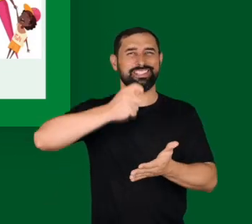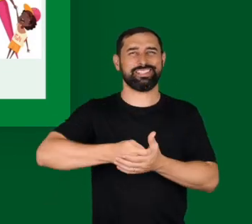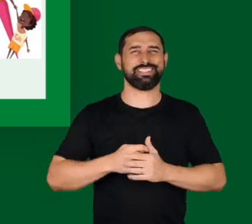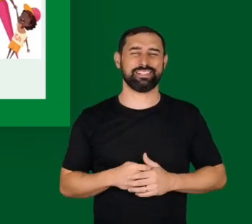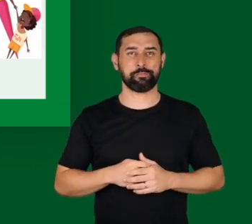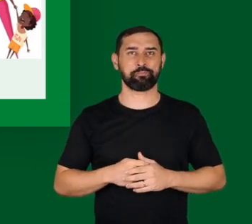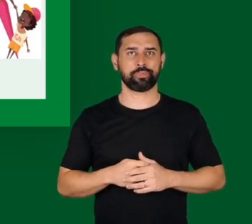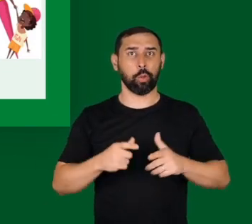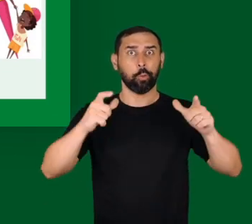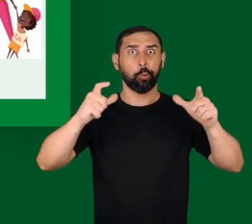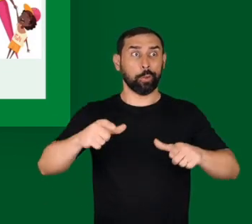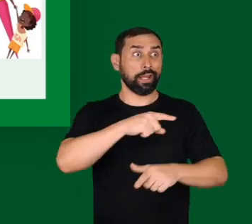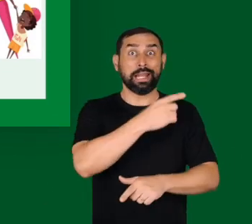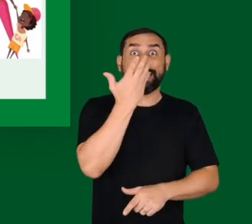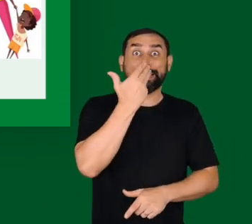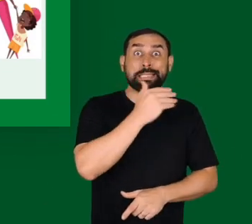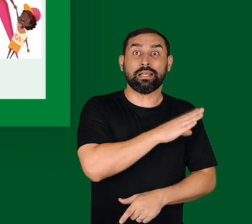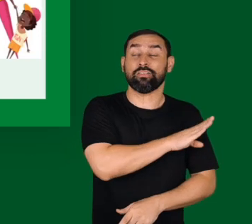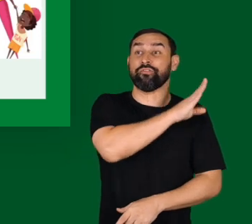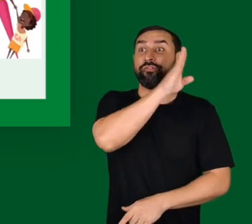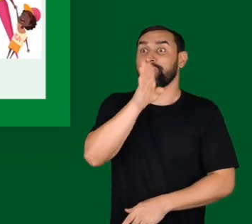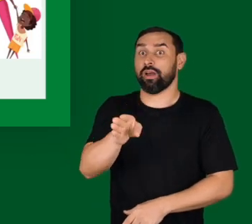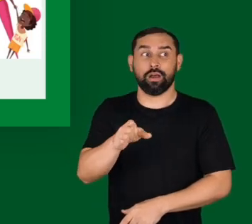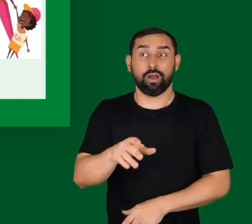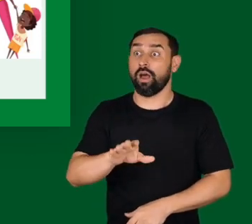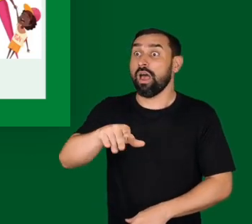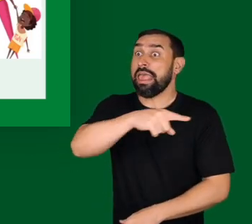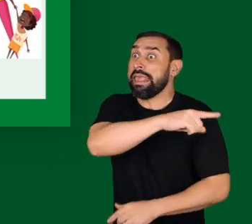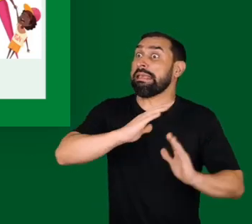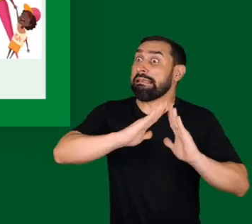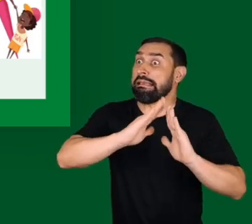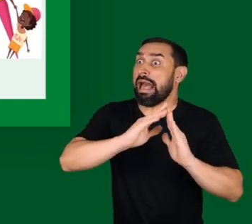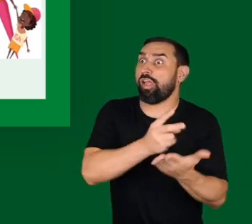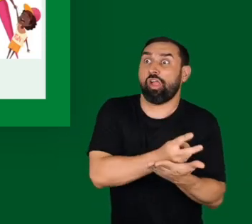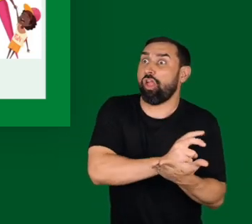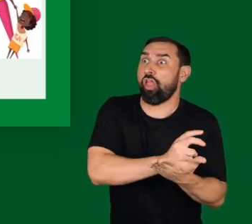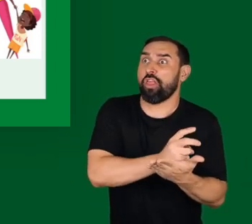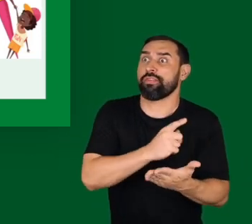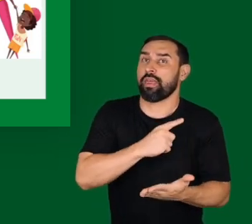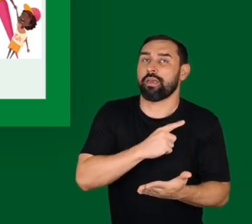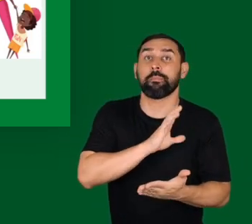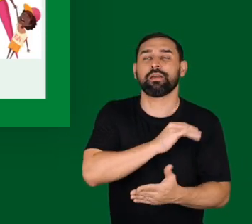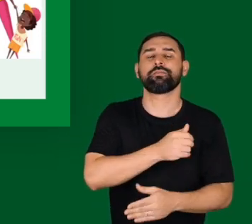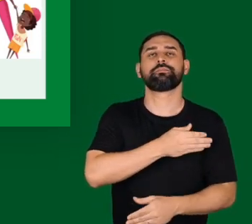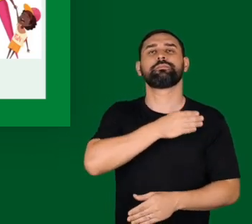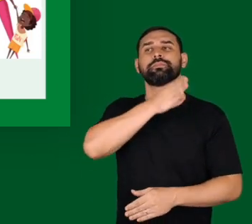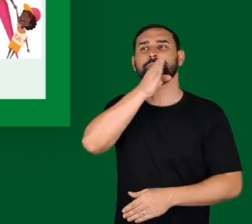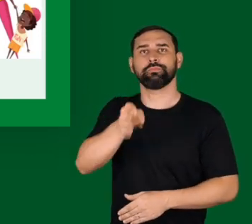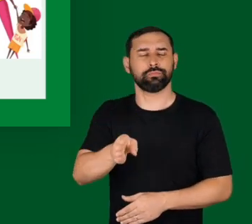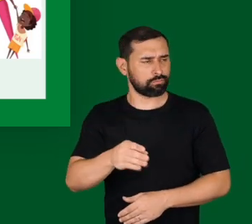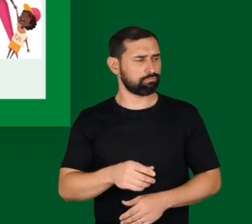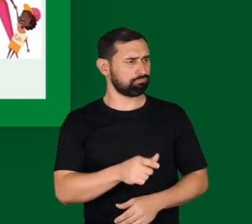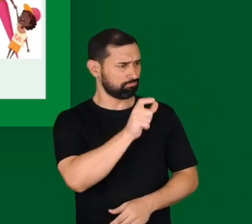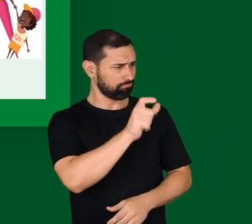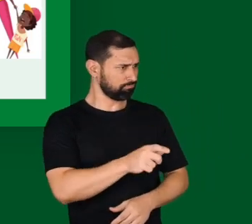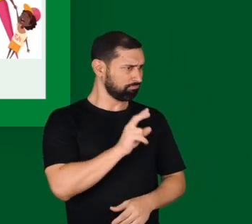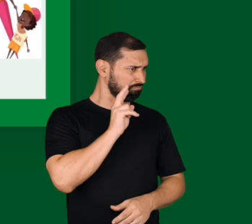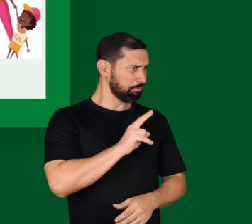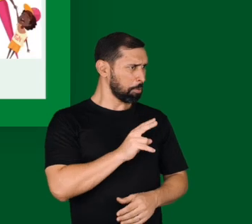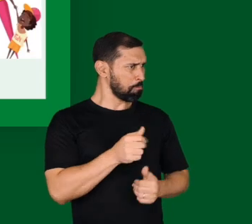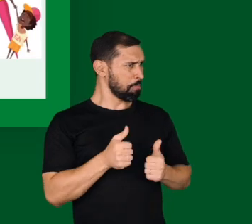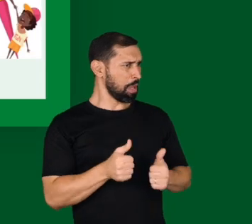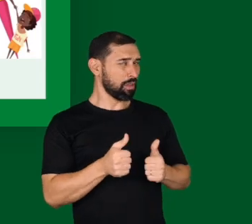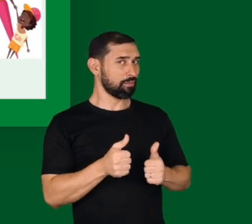muito comum, né, no pronto-socorro pediátrico, a criança chegar com história de que convulsionou em casa, mas chega bem ao